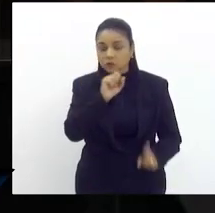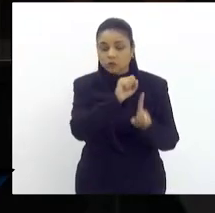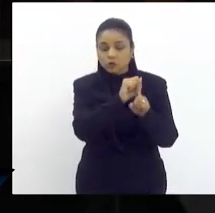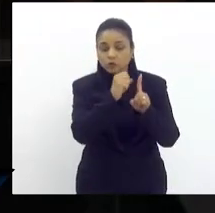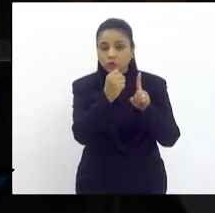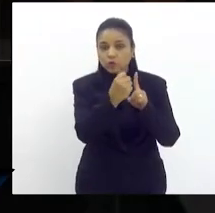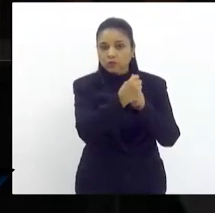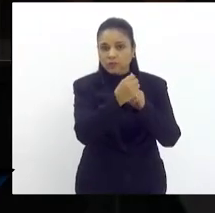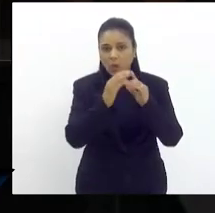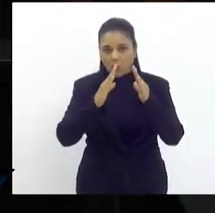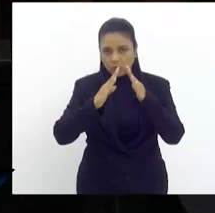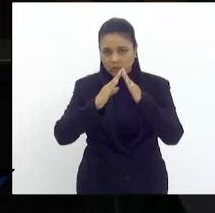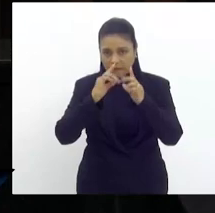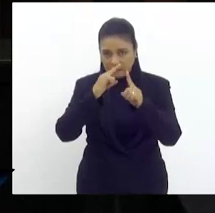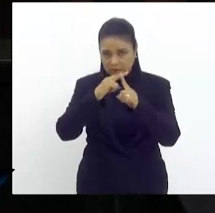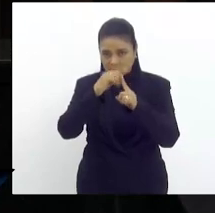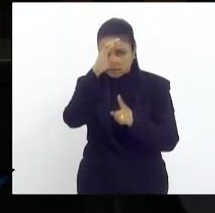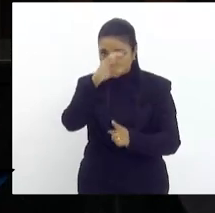escrita